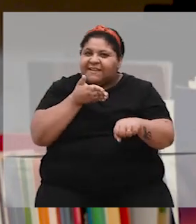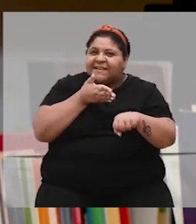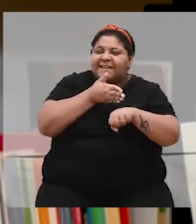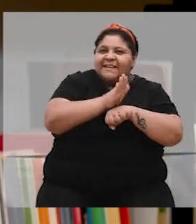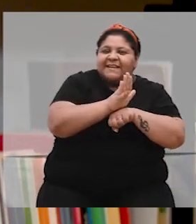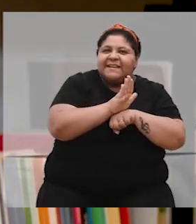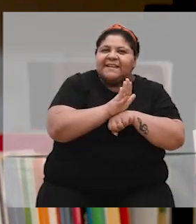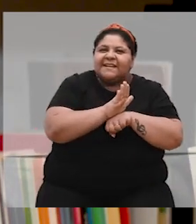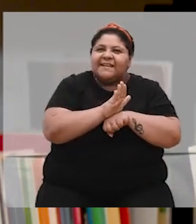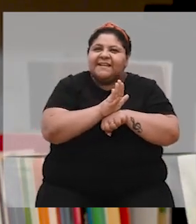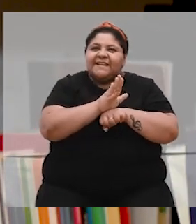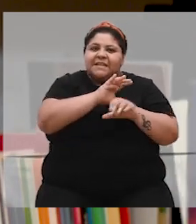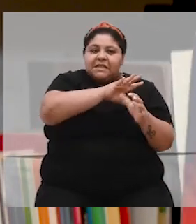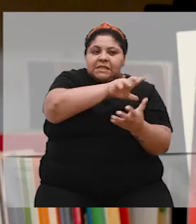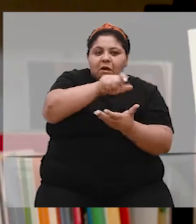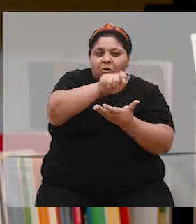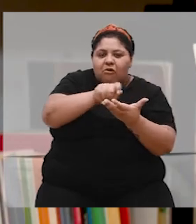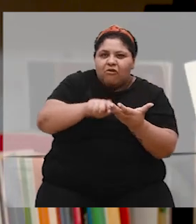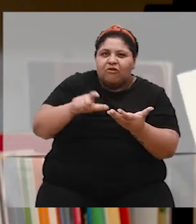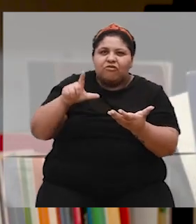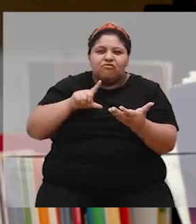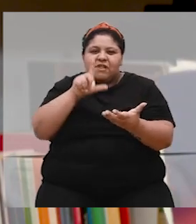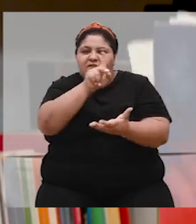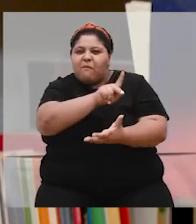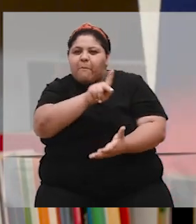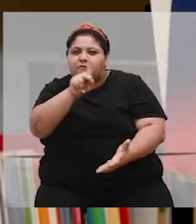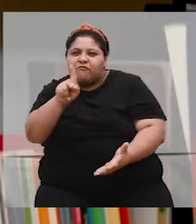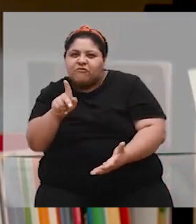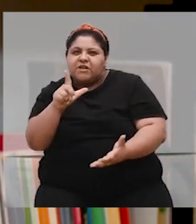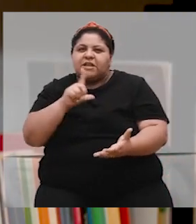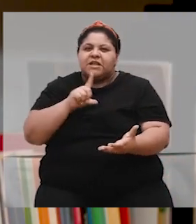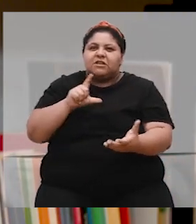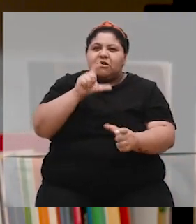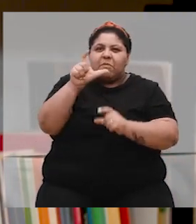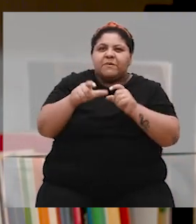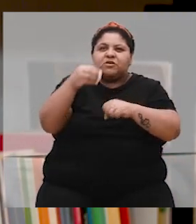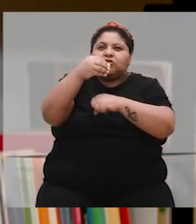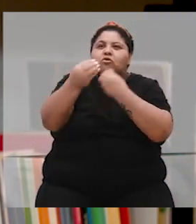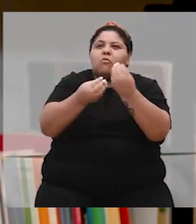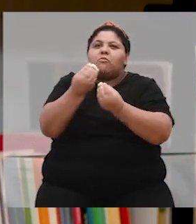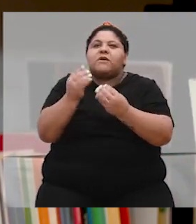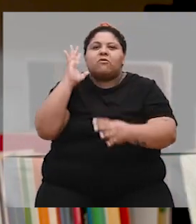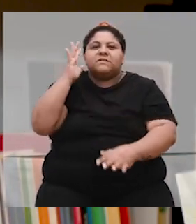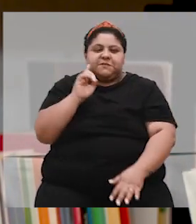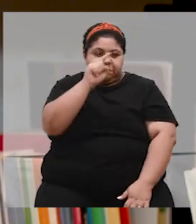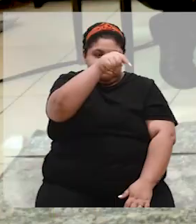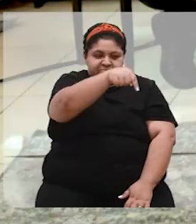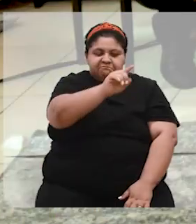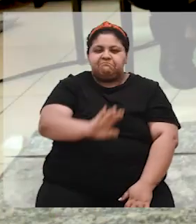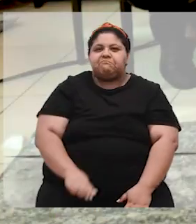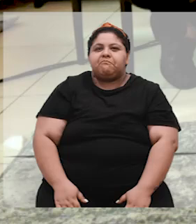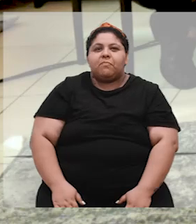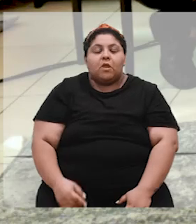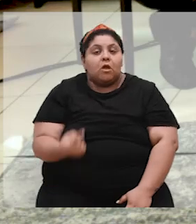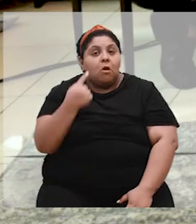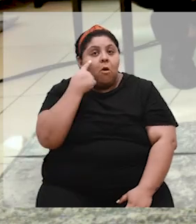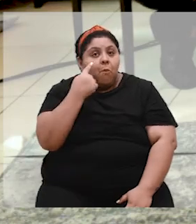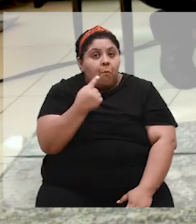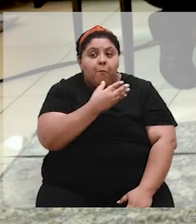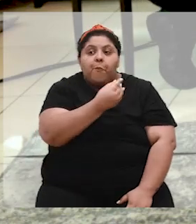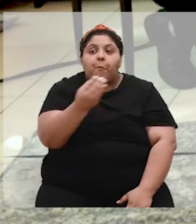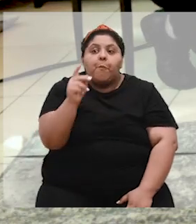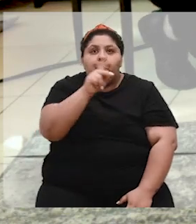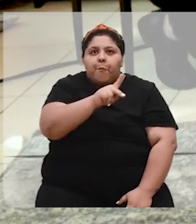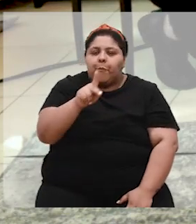inserção no mundo da escrita, Roger? Não, teve uma professora, teve alguém que indicou? Como é que foi? Olha, muitas